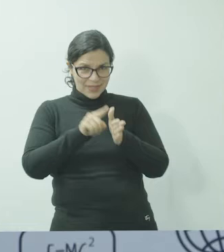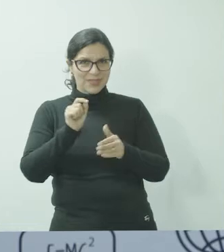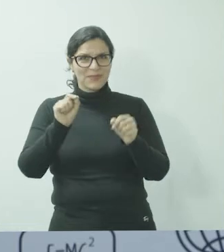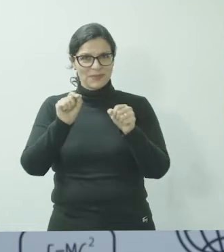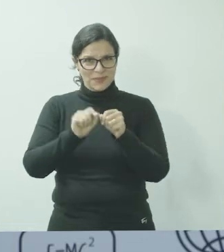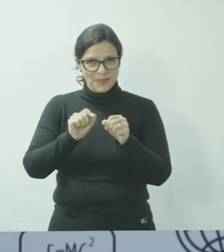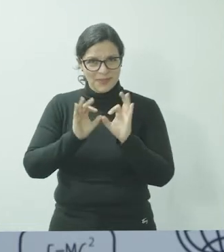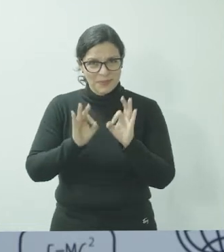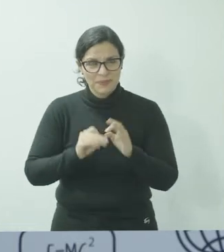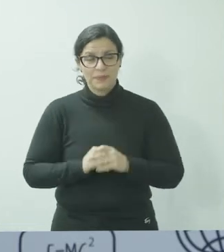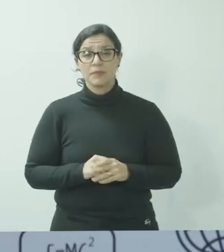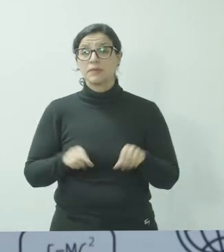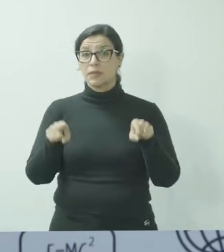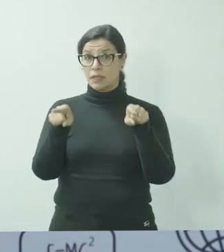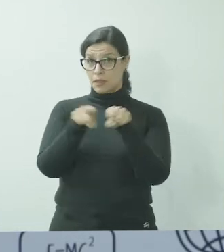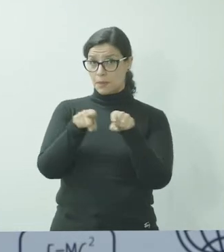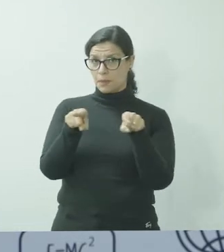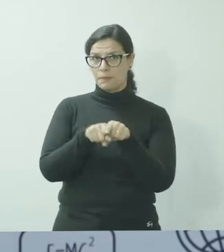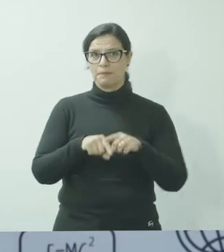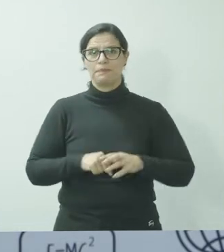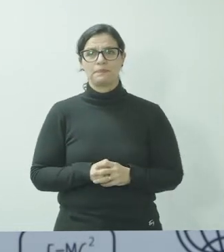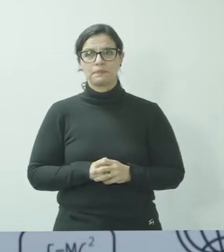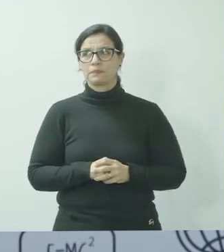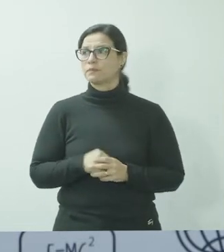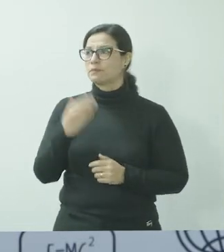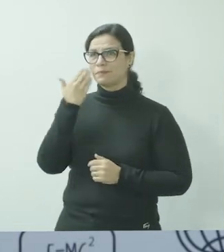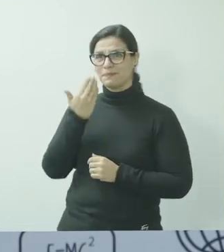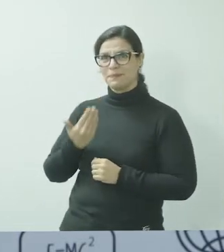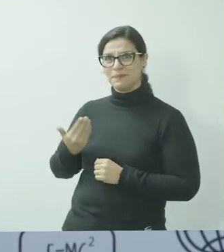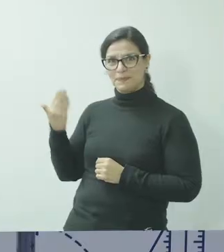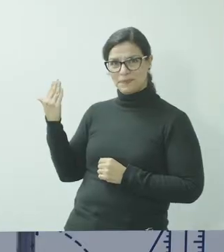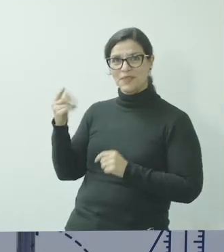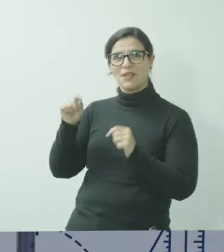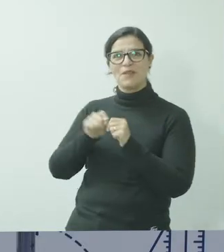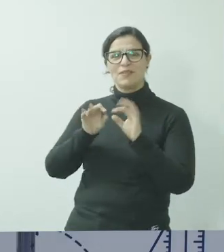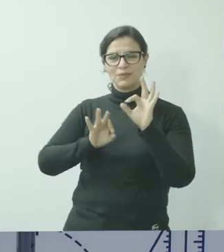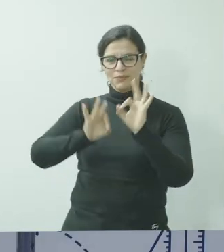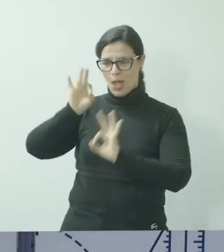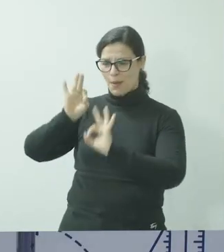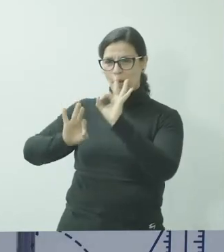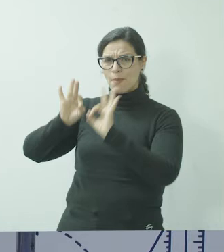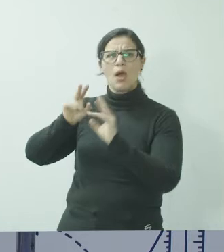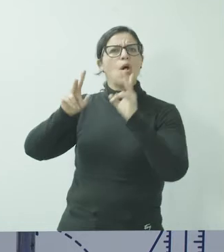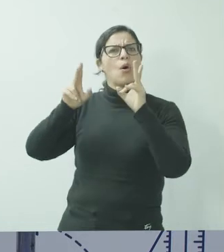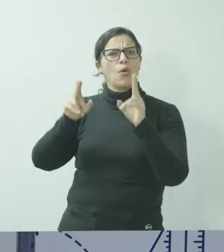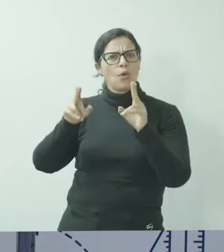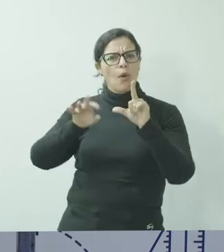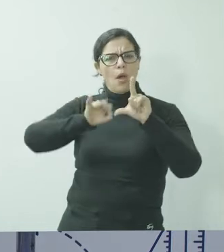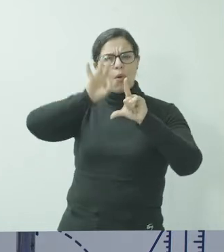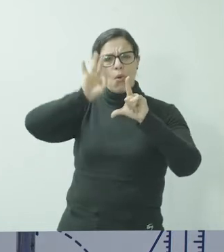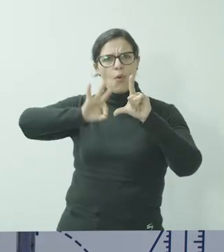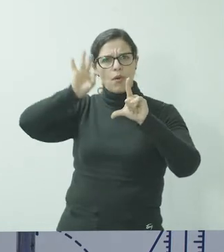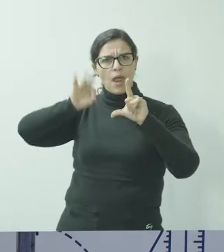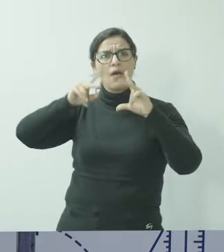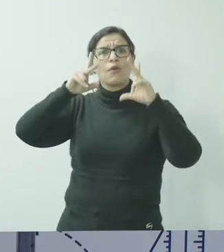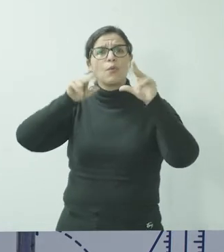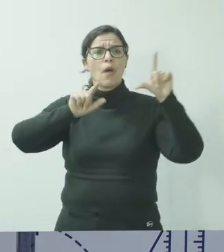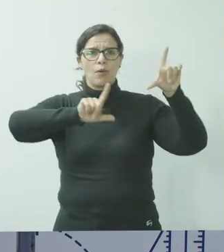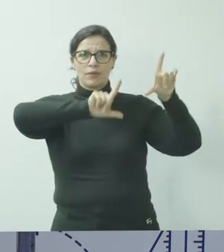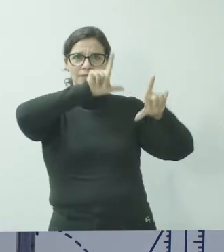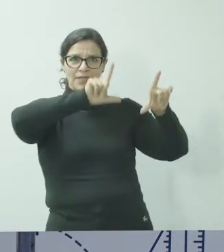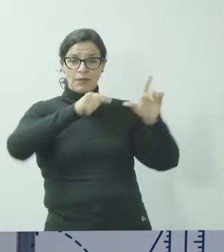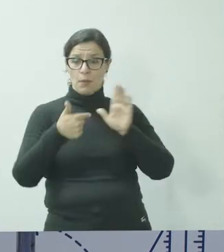a pesquisa também fiz aqui a o mesmo gráfico que está ali na